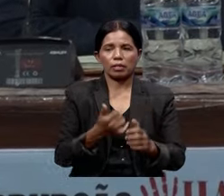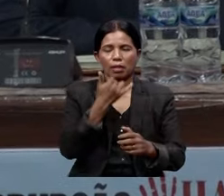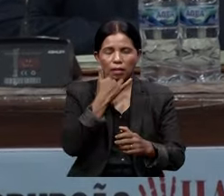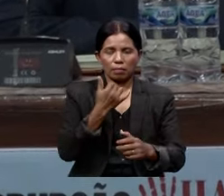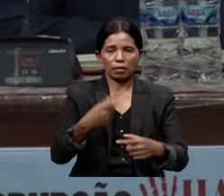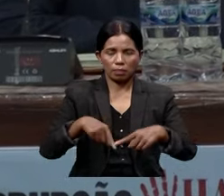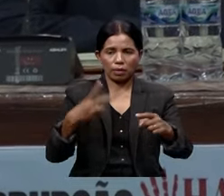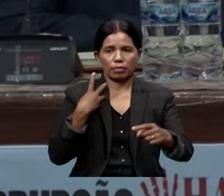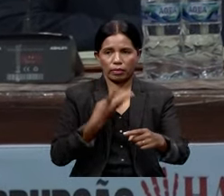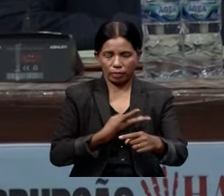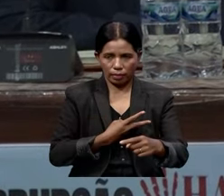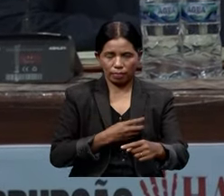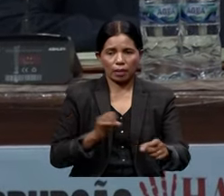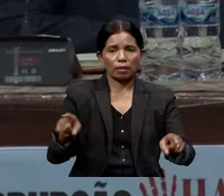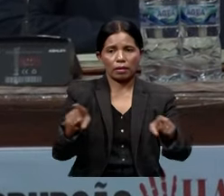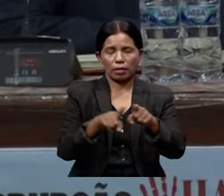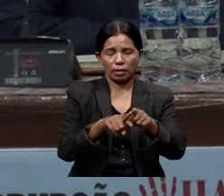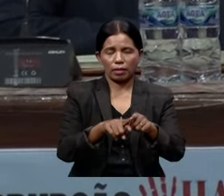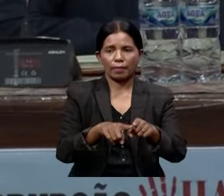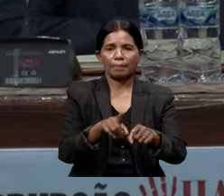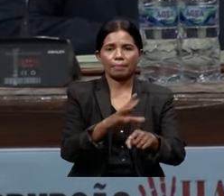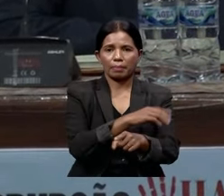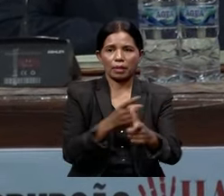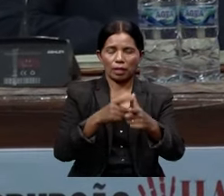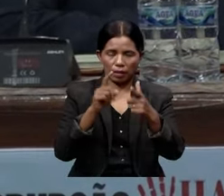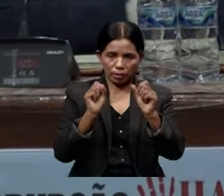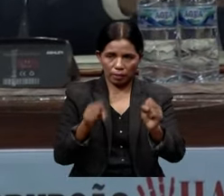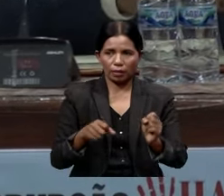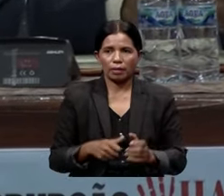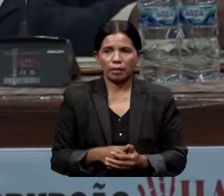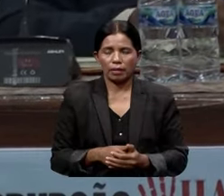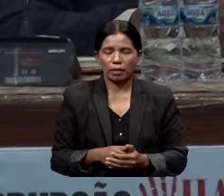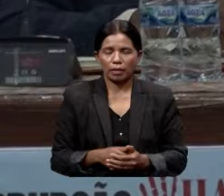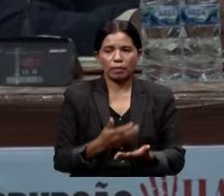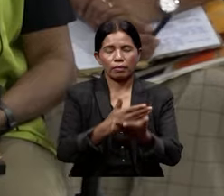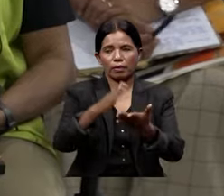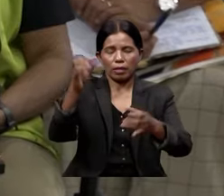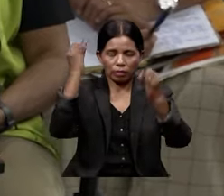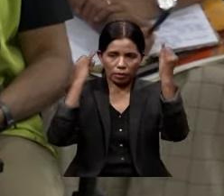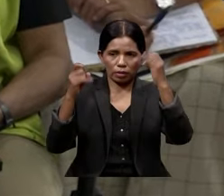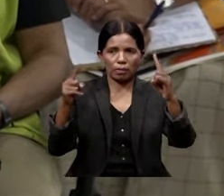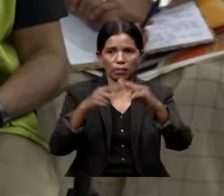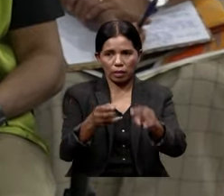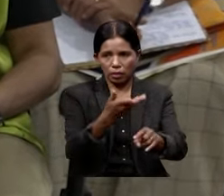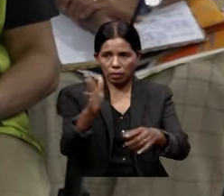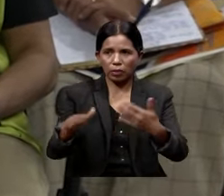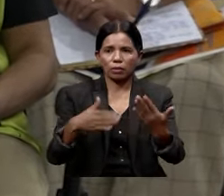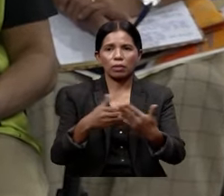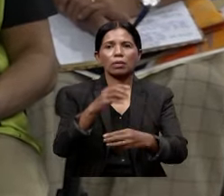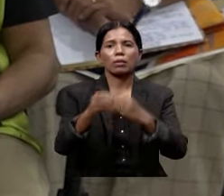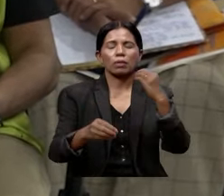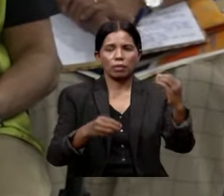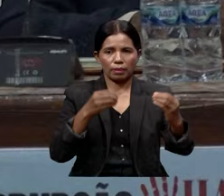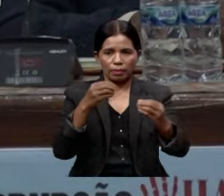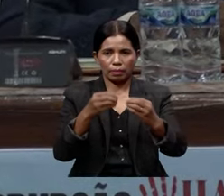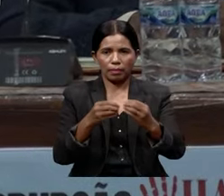minha papi, mas a presença, então, a filha da nossa, partida, a partida, a nossa, vai te botar a carta, pelo menos,